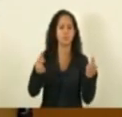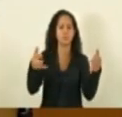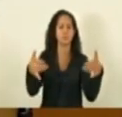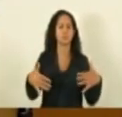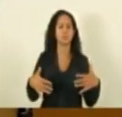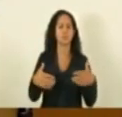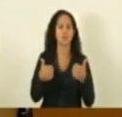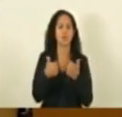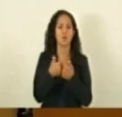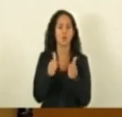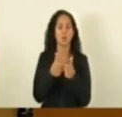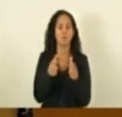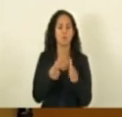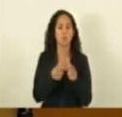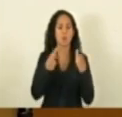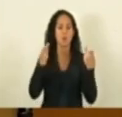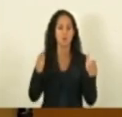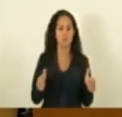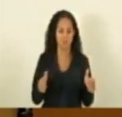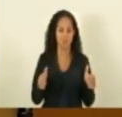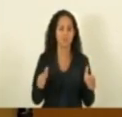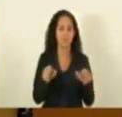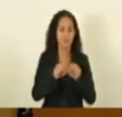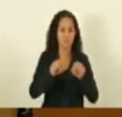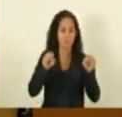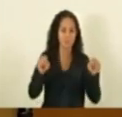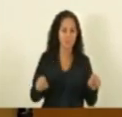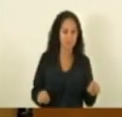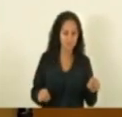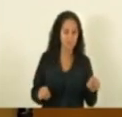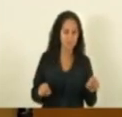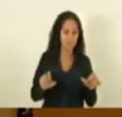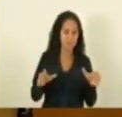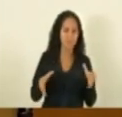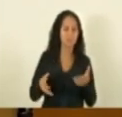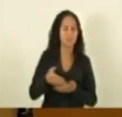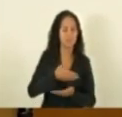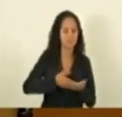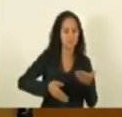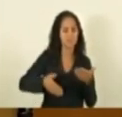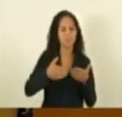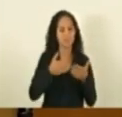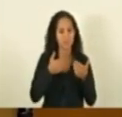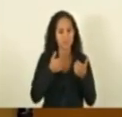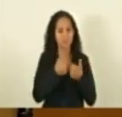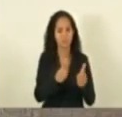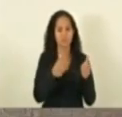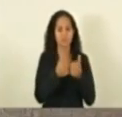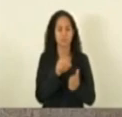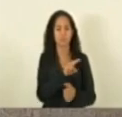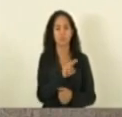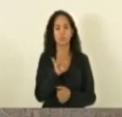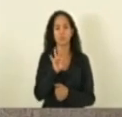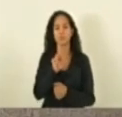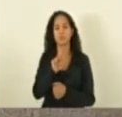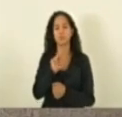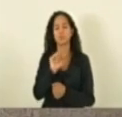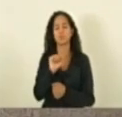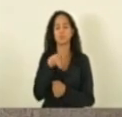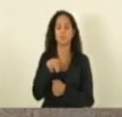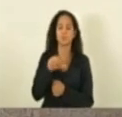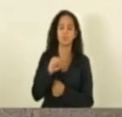da frota do Sistema Metropolitano de Transporte Coletivo Integrado, Transcol,